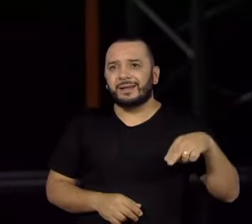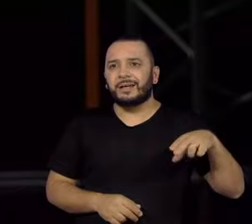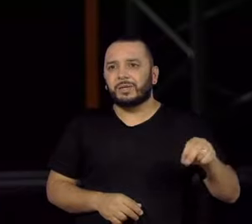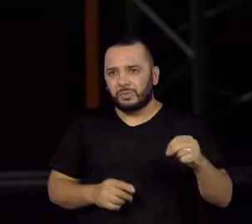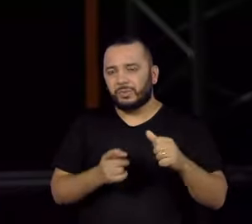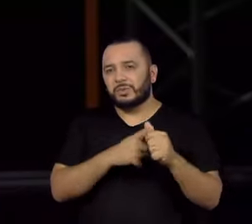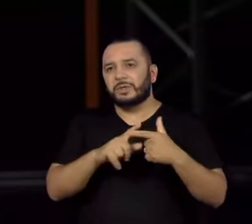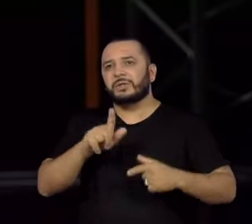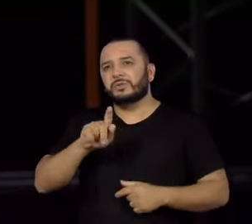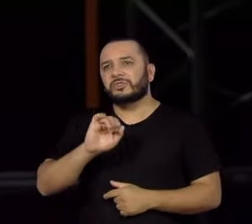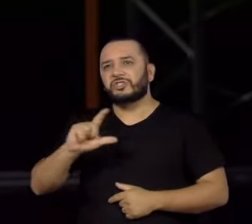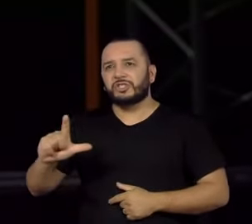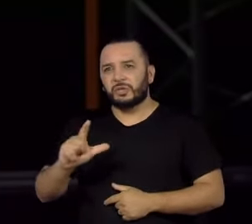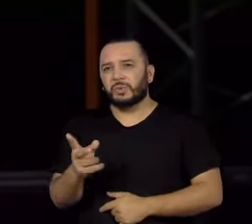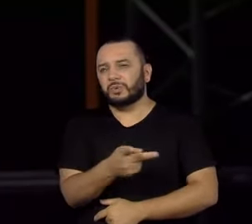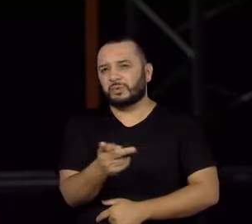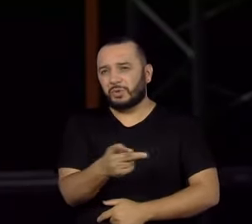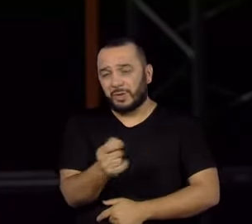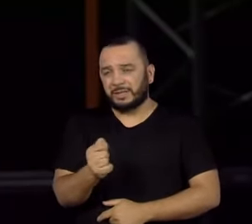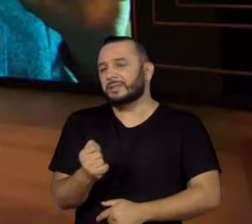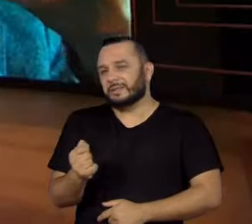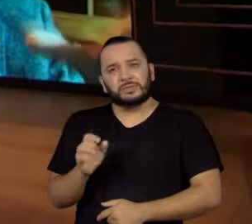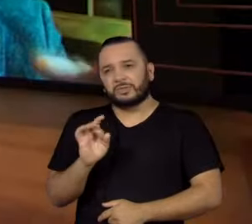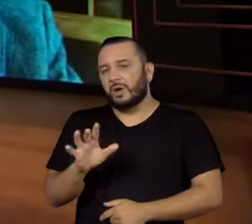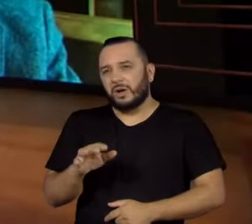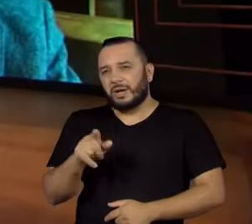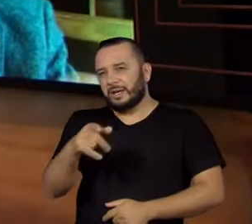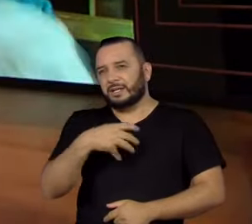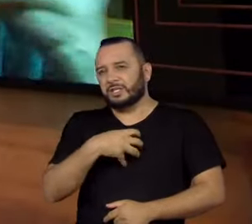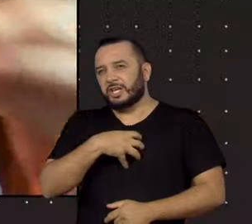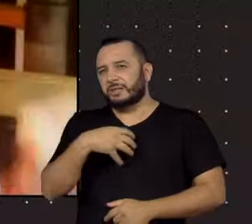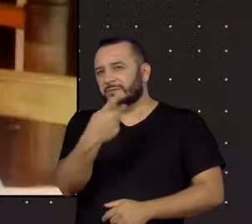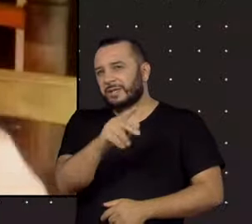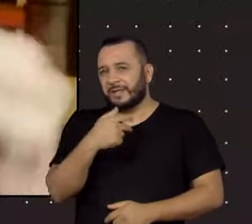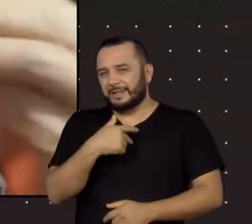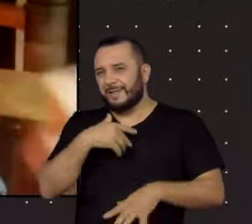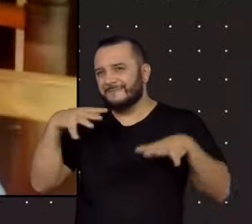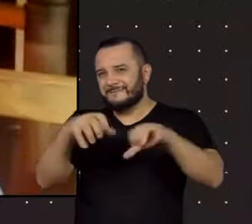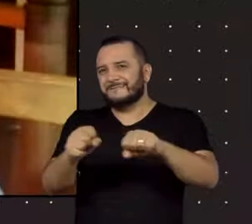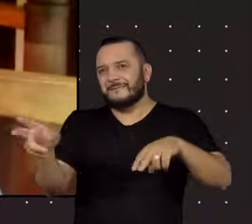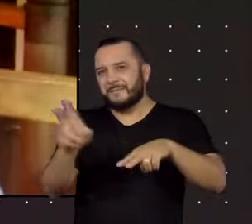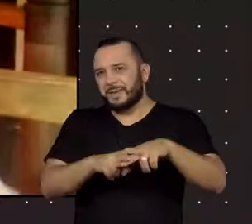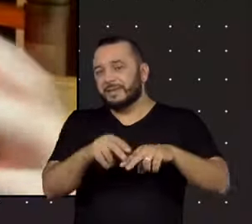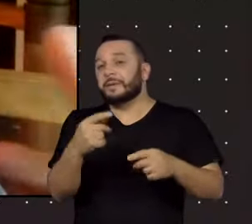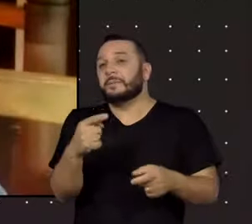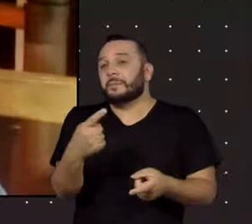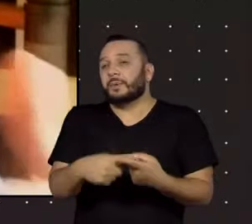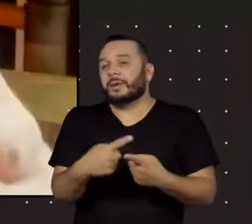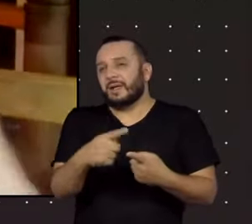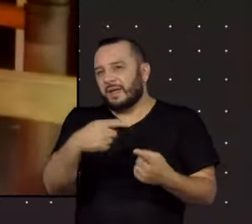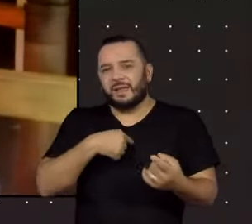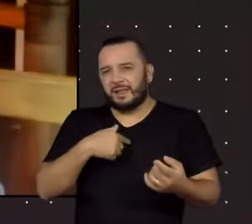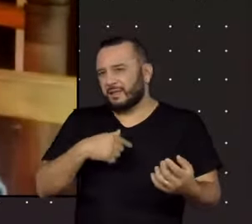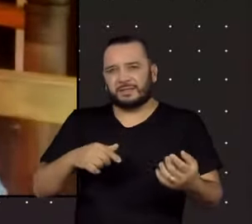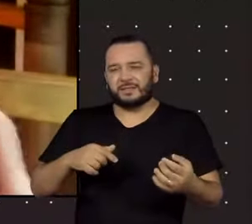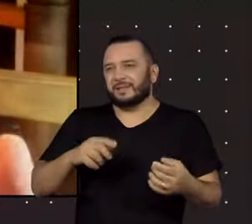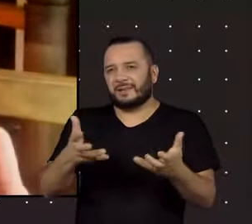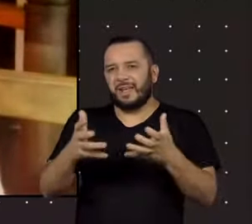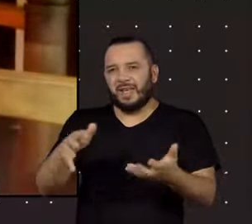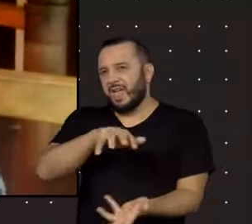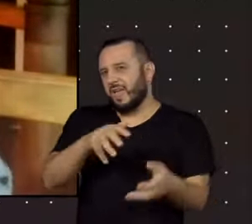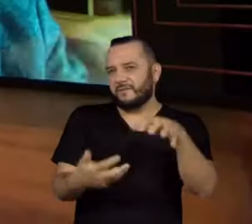Brincadeira, José. Quer dizer, os militares perceberam que no comportamento é que estava a grande revolução, né? Como eu disse, na